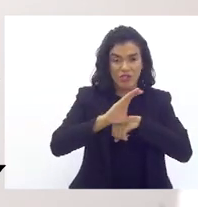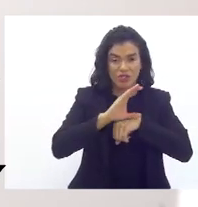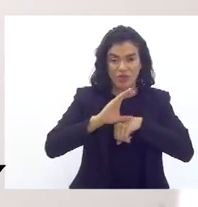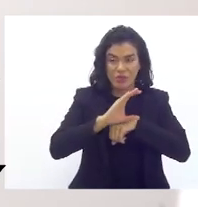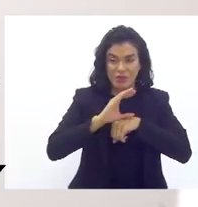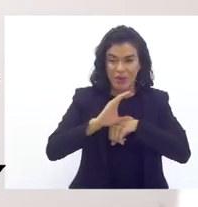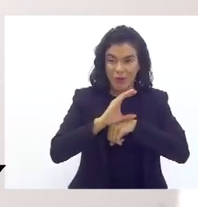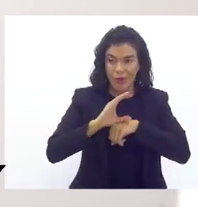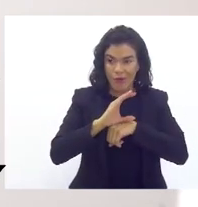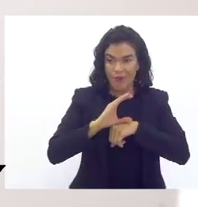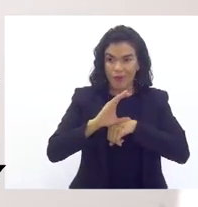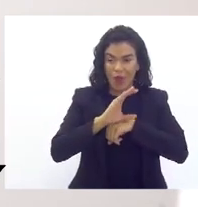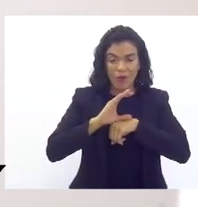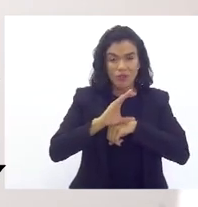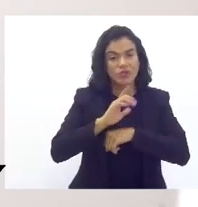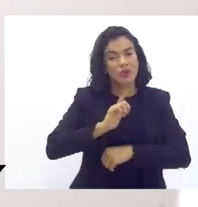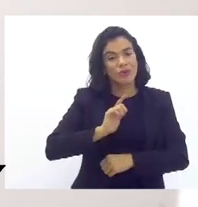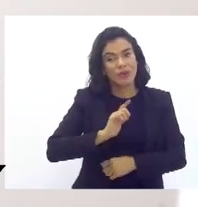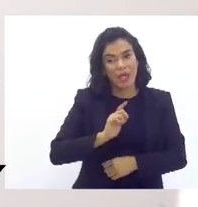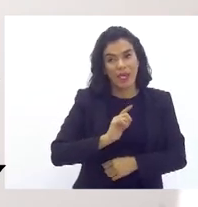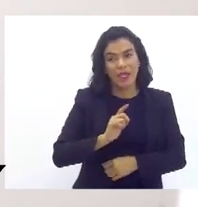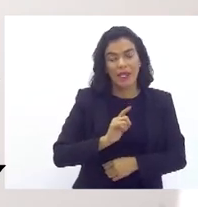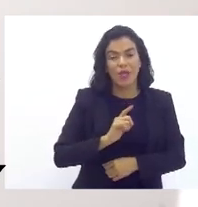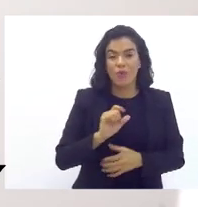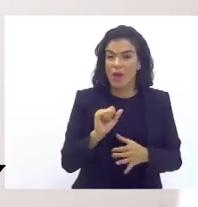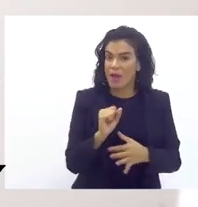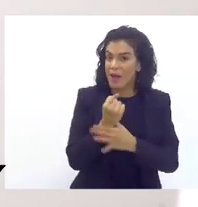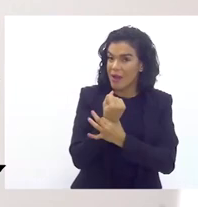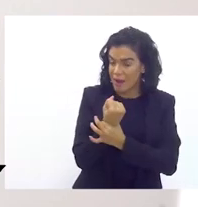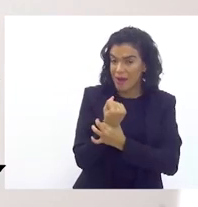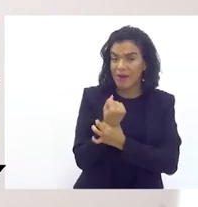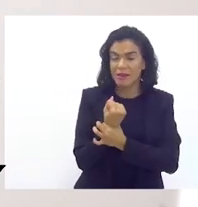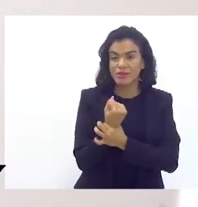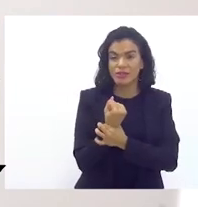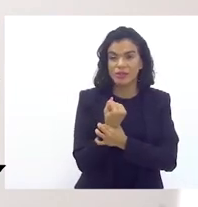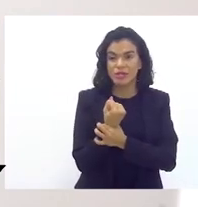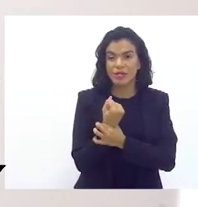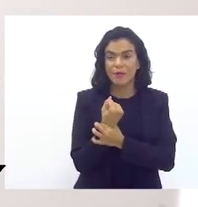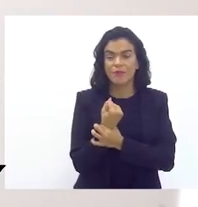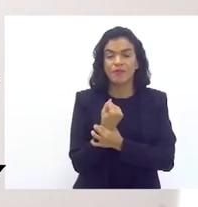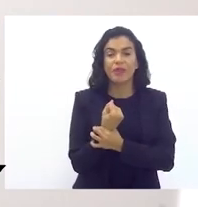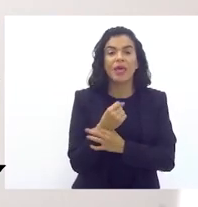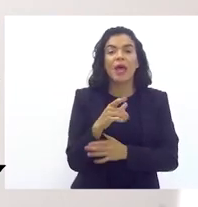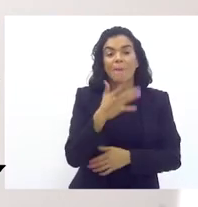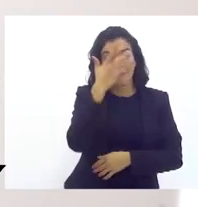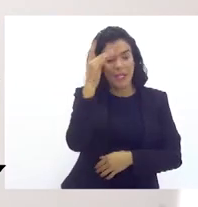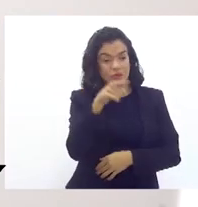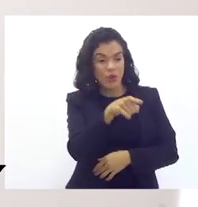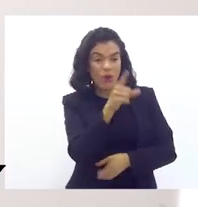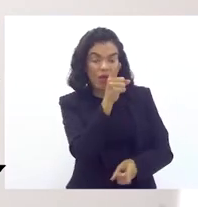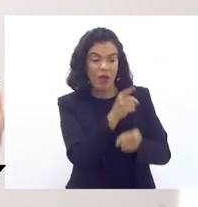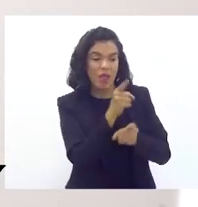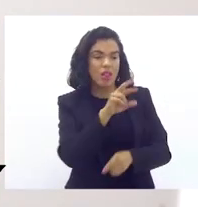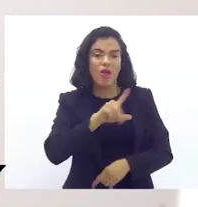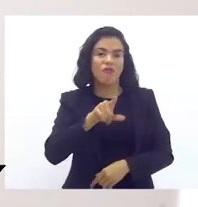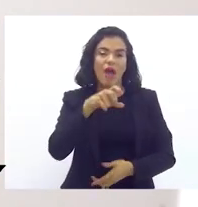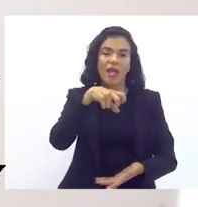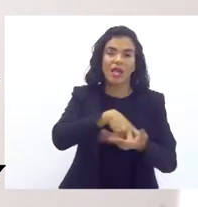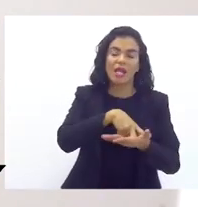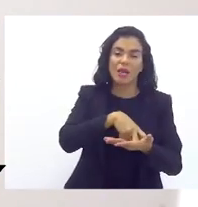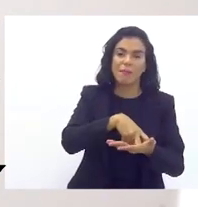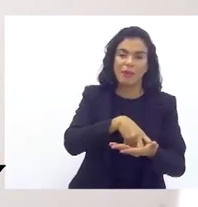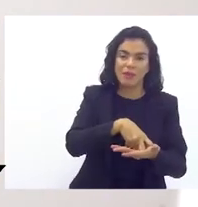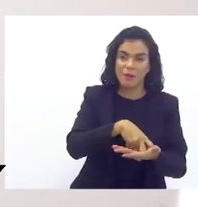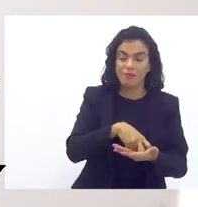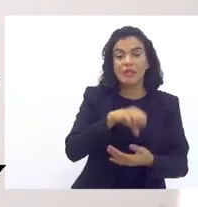piano né tanto é que na constituição tem lá um uma garantia que o civilmente identificado não será criminalmente identificado